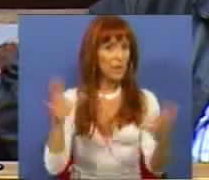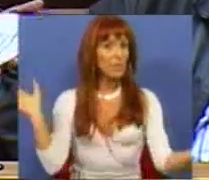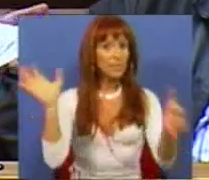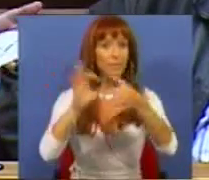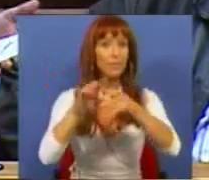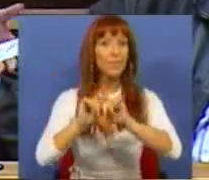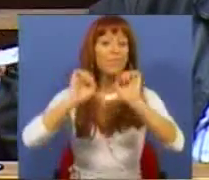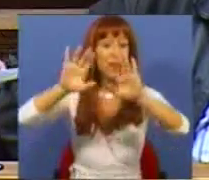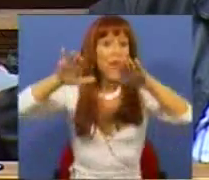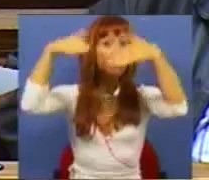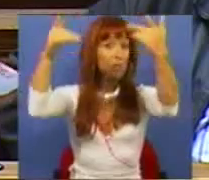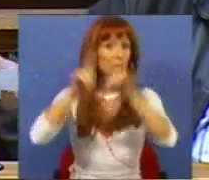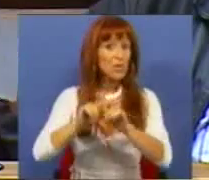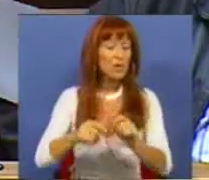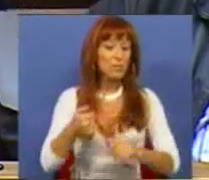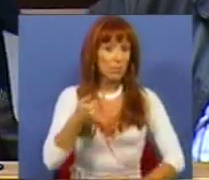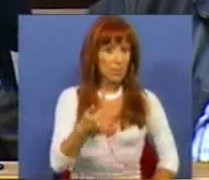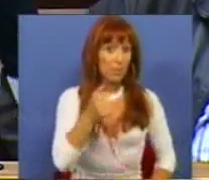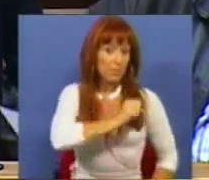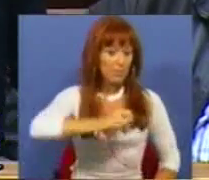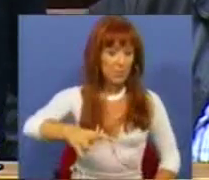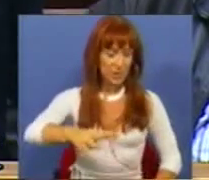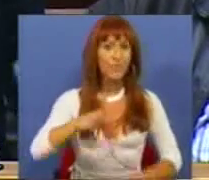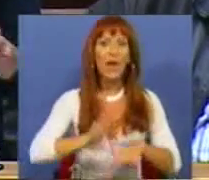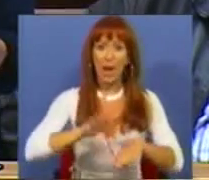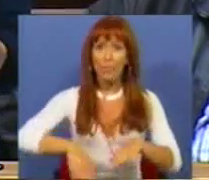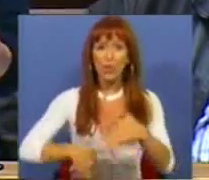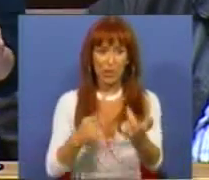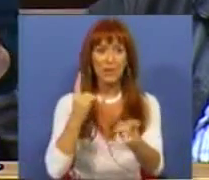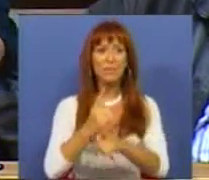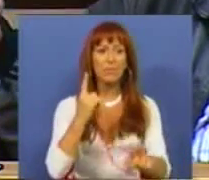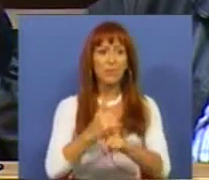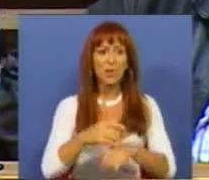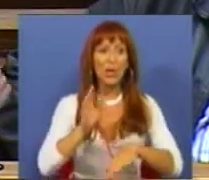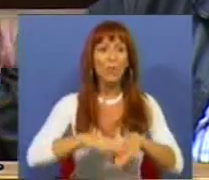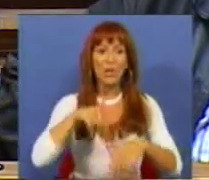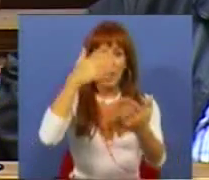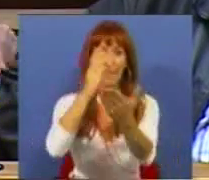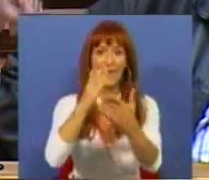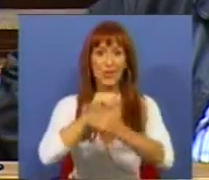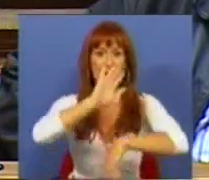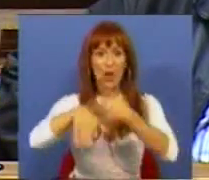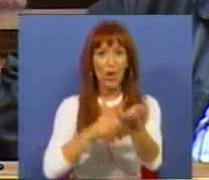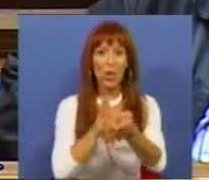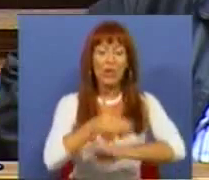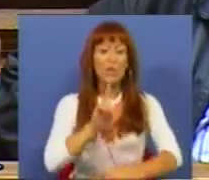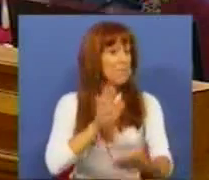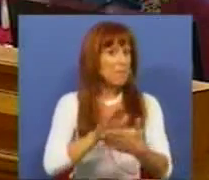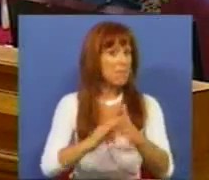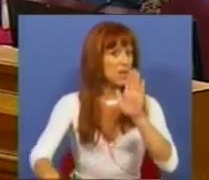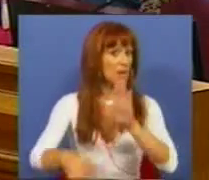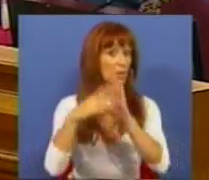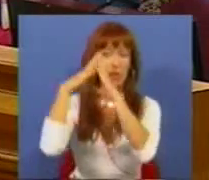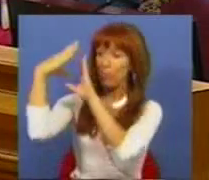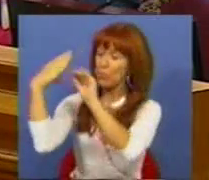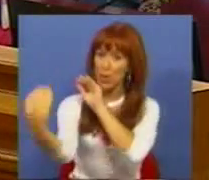relativa ao primeiro ciclo. E é por isso mesmo porque nas escolas continua a vigorar uma lei e um